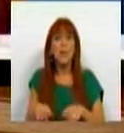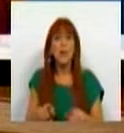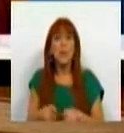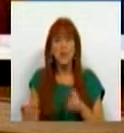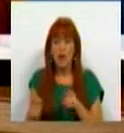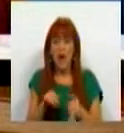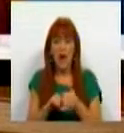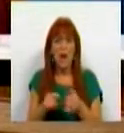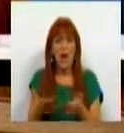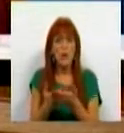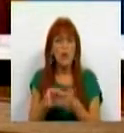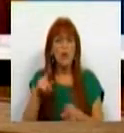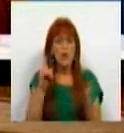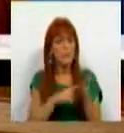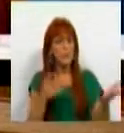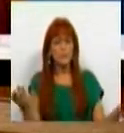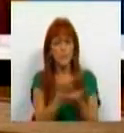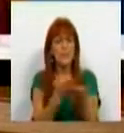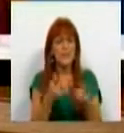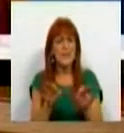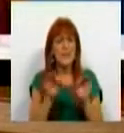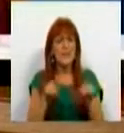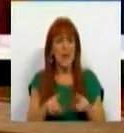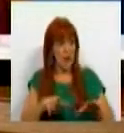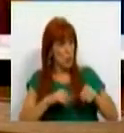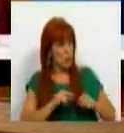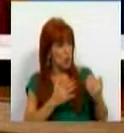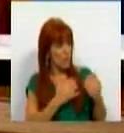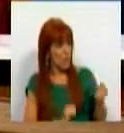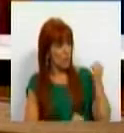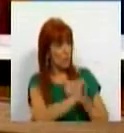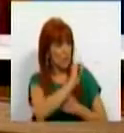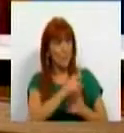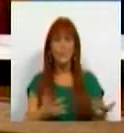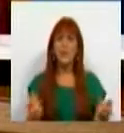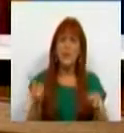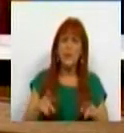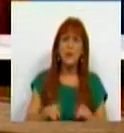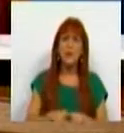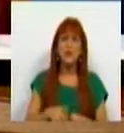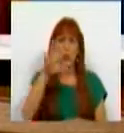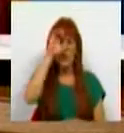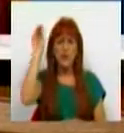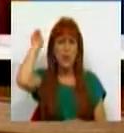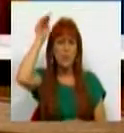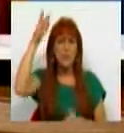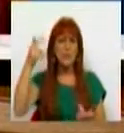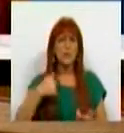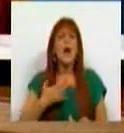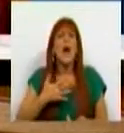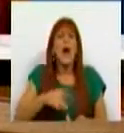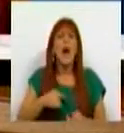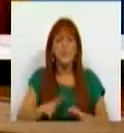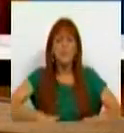às negociações com os Estados Unidos e de forma a que estes assumam as suas responsabilidades. Também o que o Governo da República